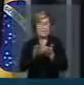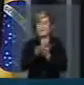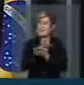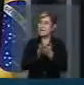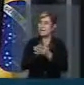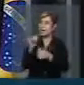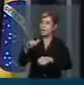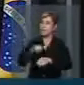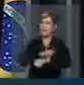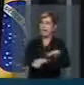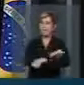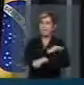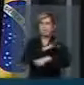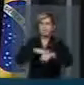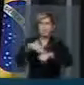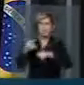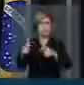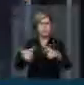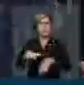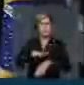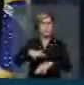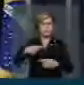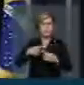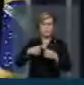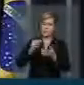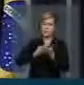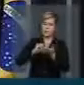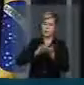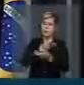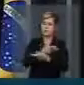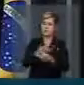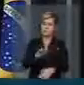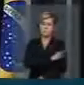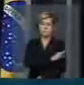regularizado lá na região, por falta da visita dos técnicos da ANAC. Muito obrigado, presidente.